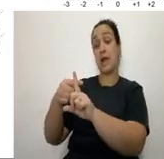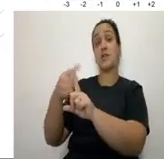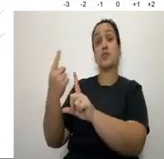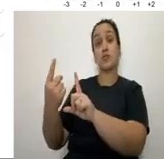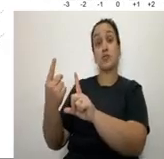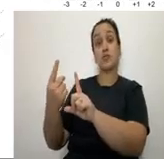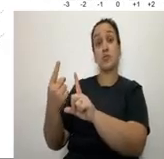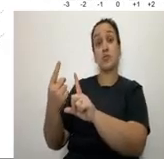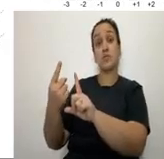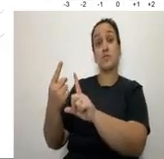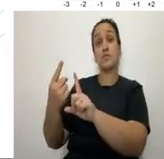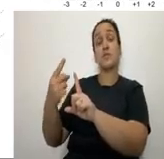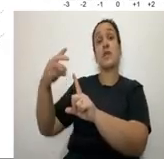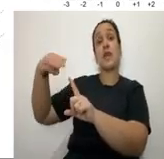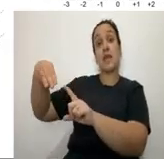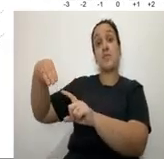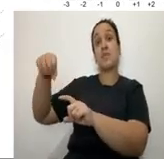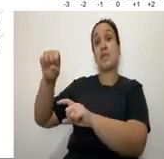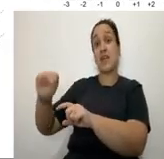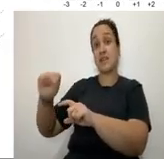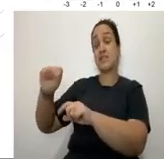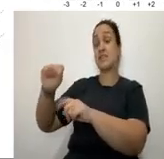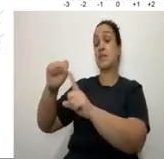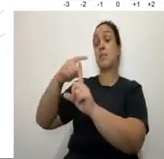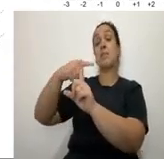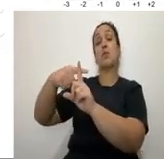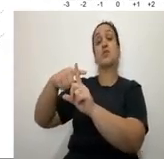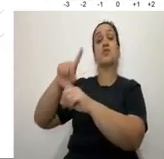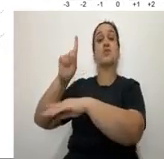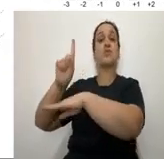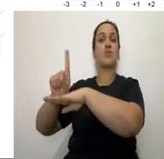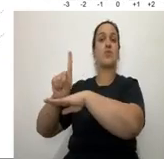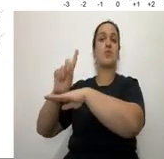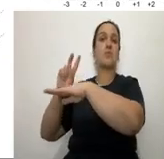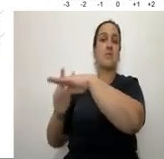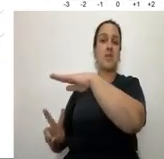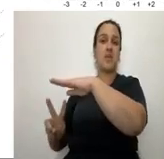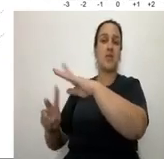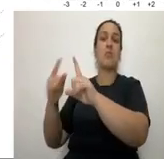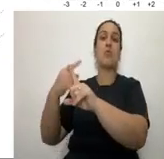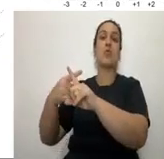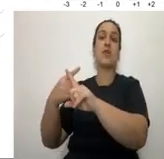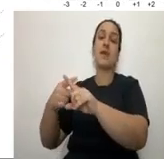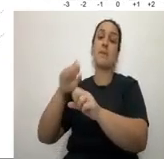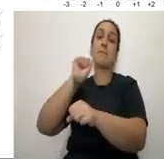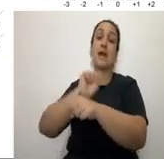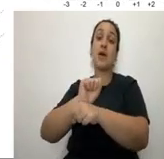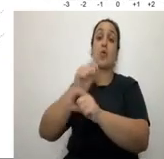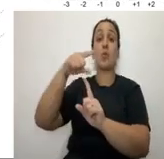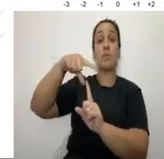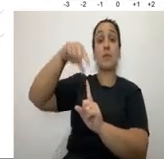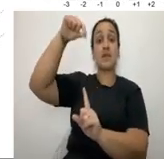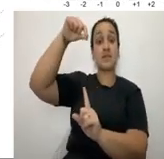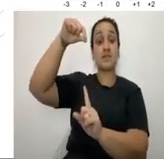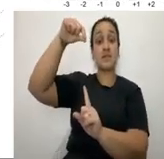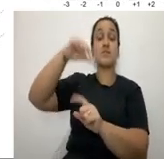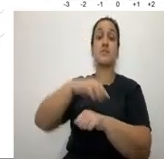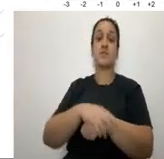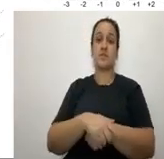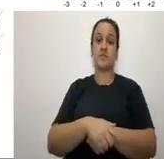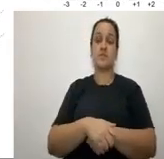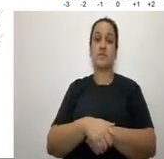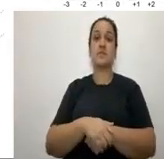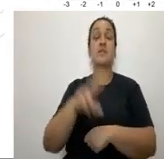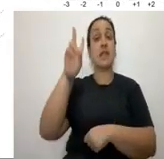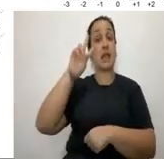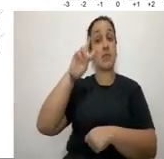mais 1, ó, menos 1, 0 e mais 1. Ele está no mais 1. E o ms, que é o número quântico spin, é mais